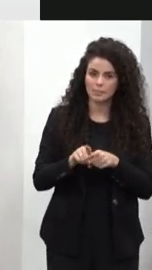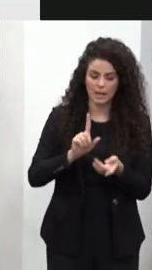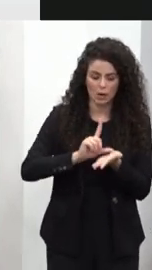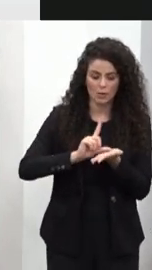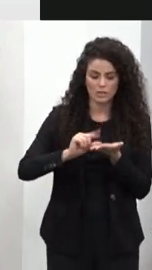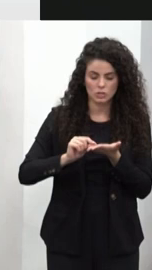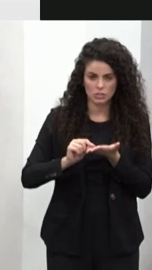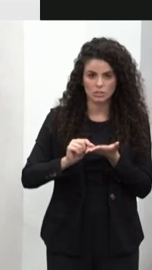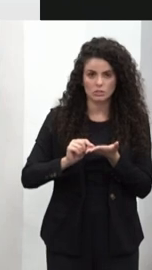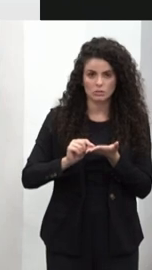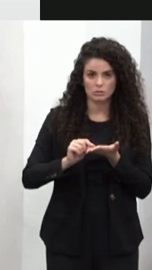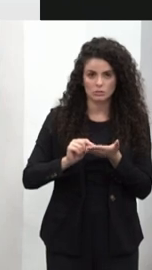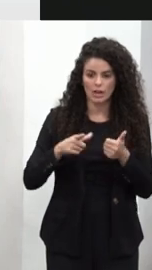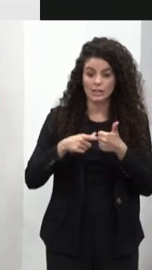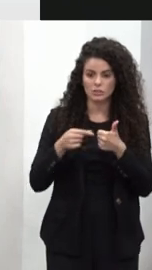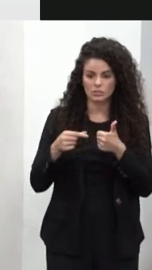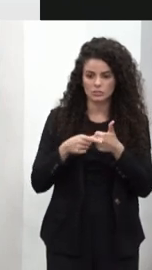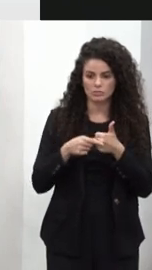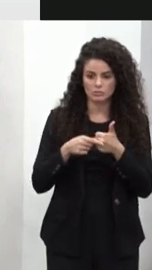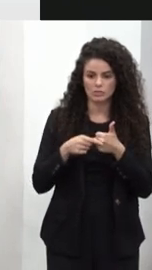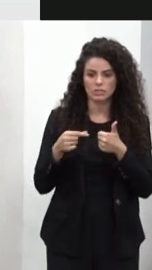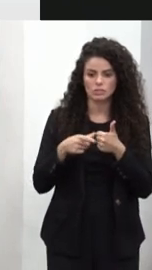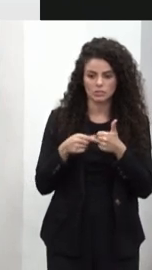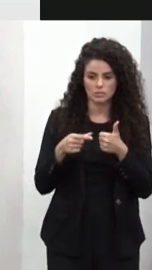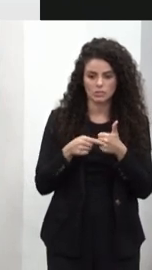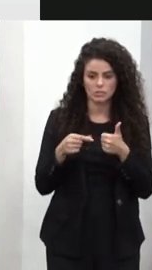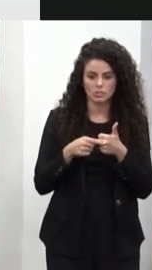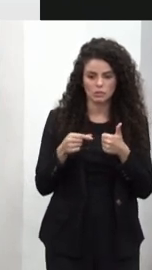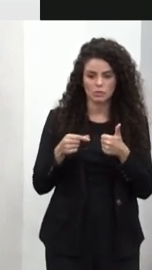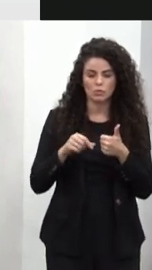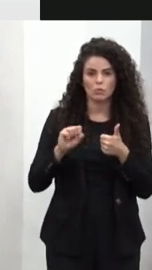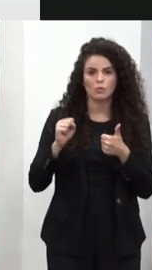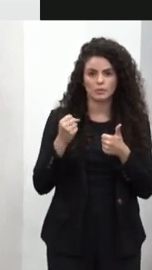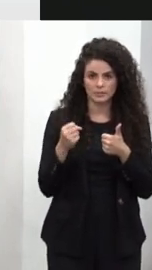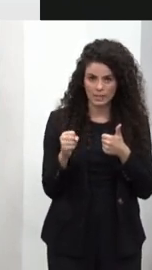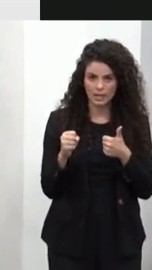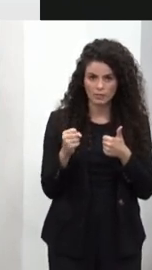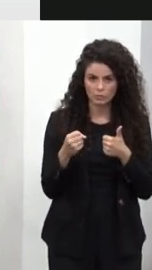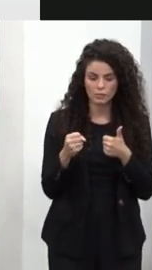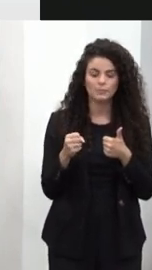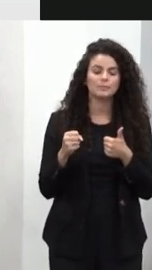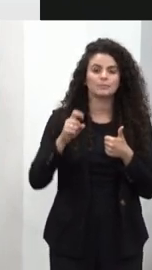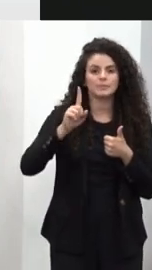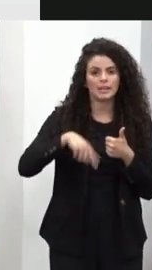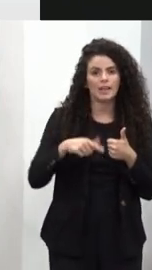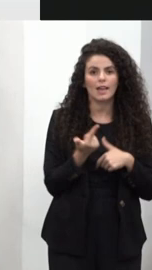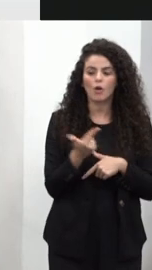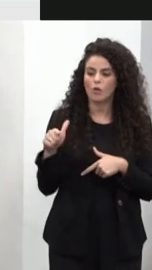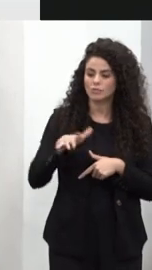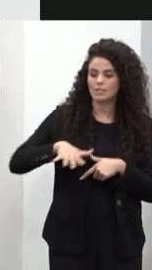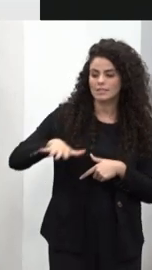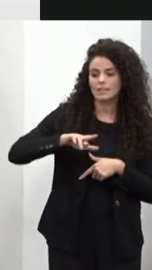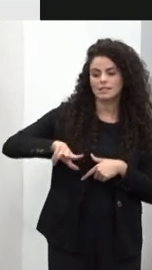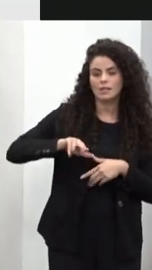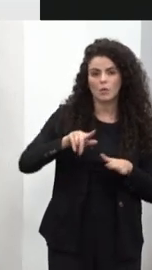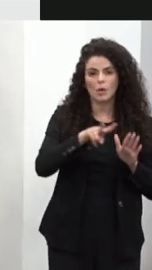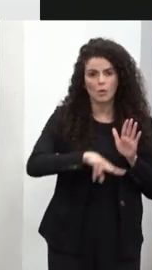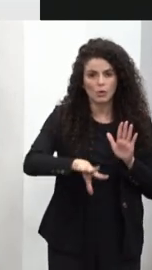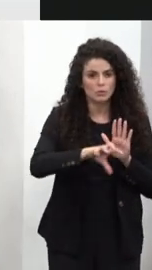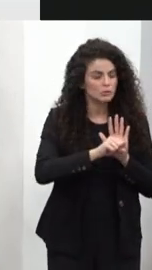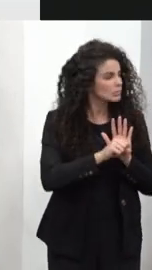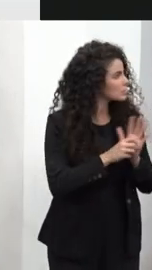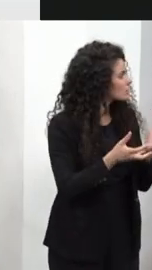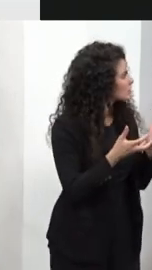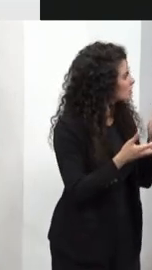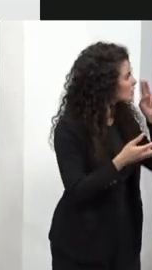o as outras áreas Na verdade o apoio as demais áreas que não o audiovisual nós temos eu não tô enxergando direito mas